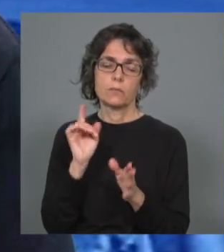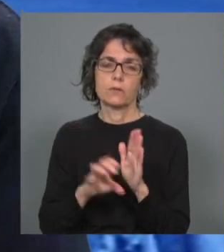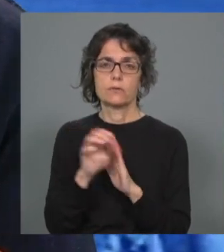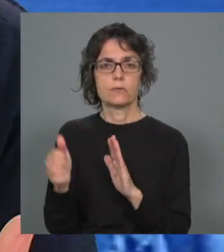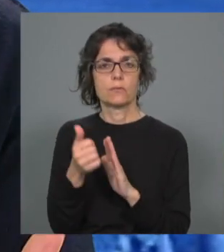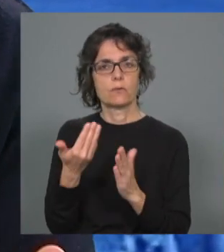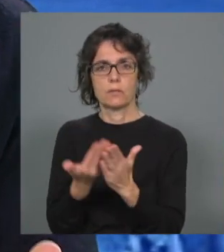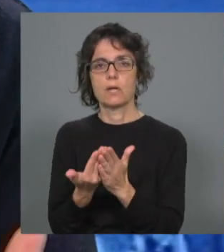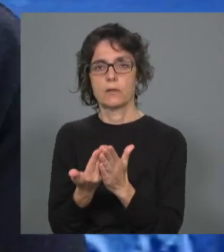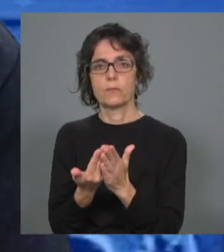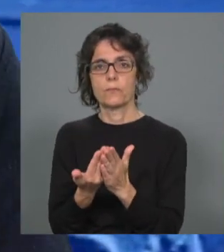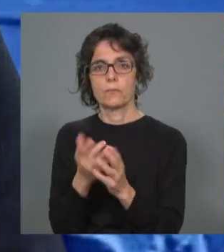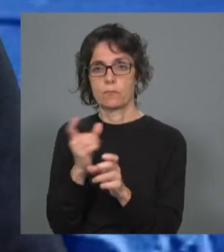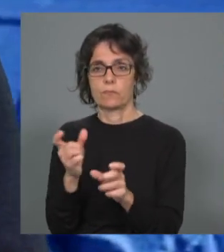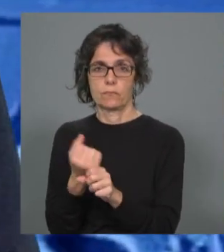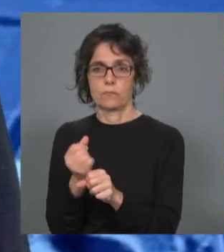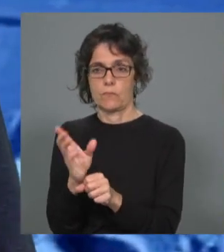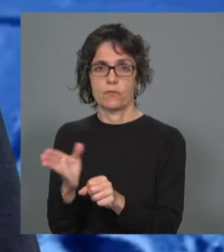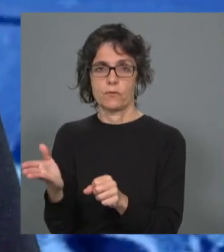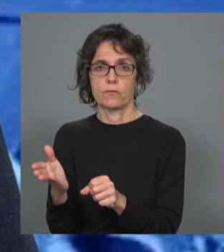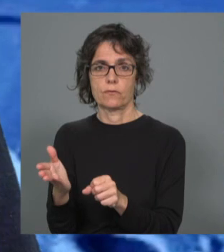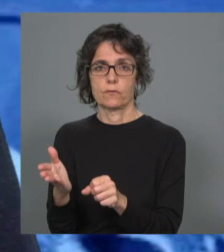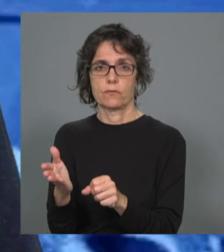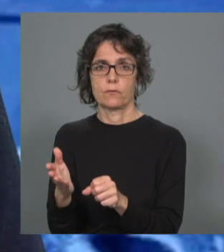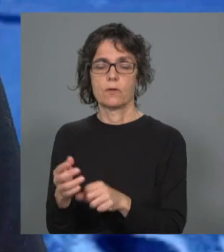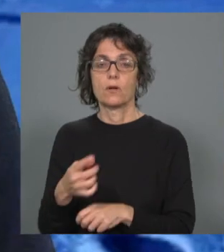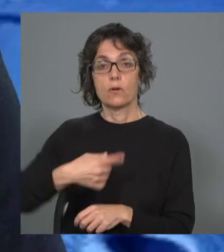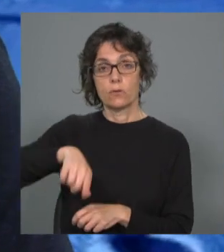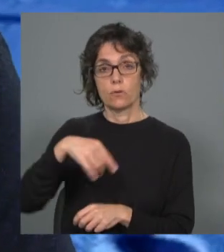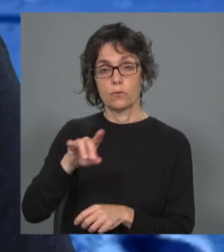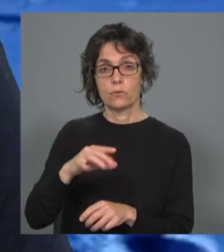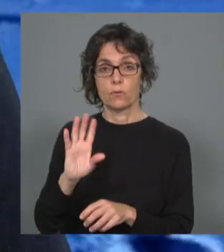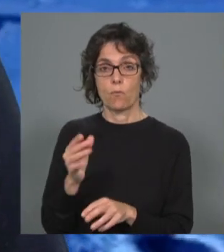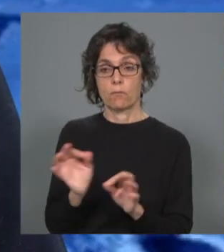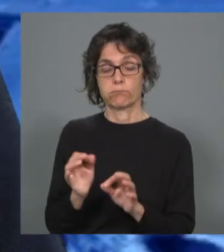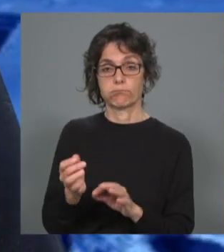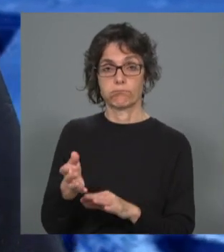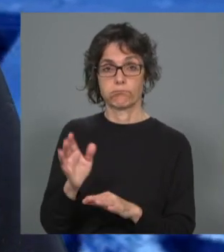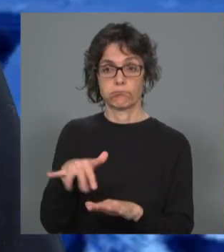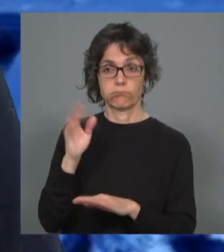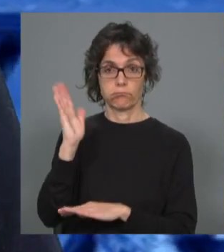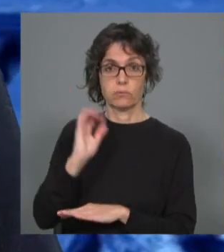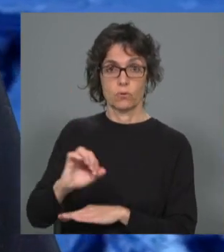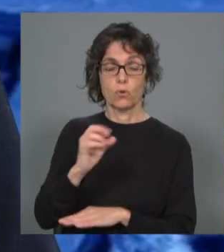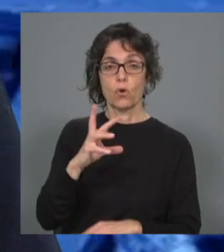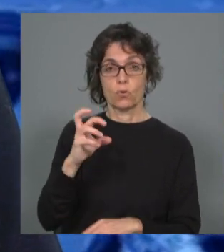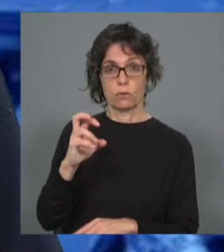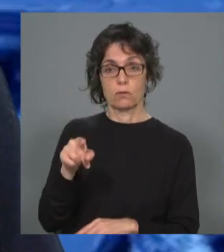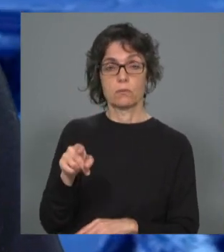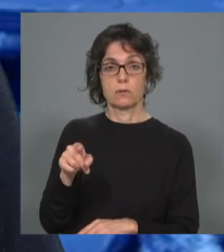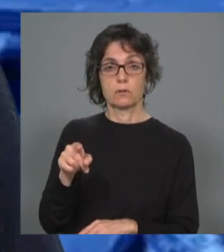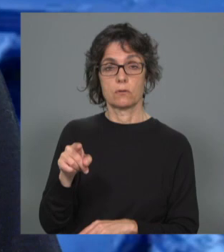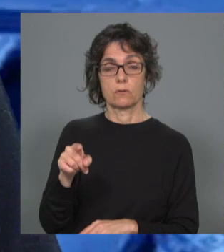aqueles que trabalham. Nós, na preparação para o nosso congresso, o 18º Congresso, que